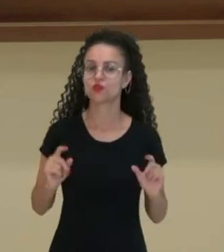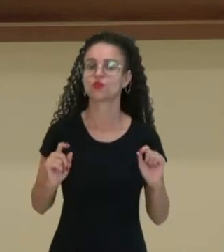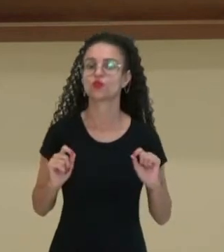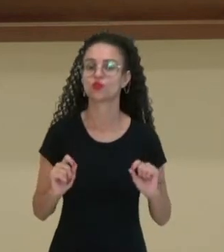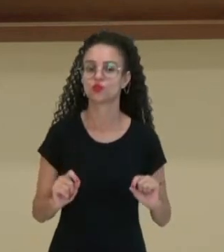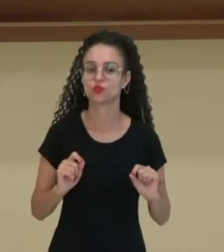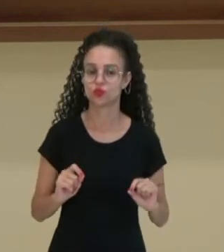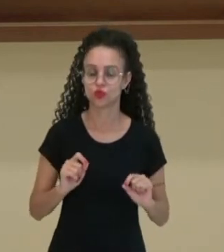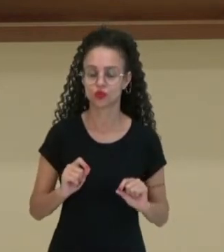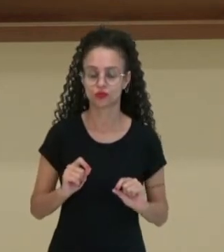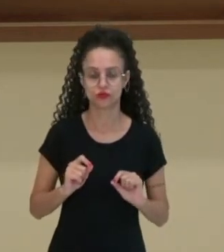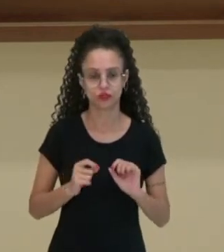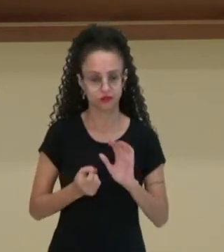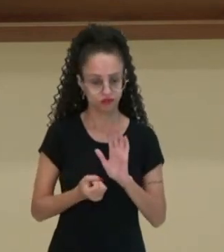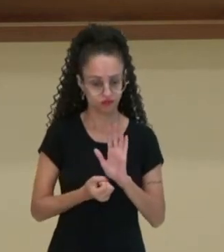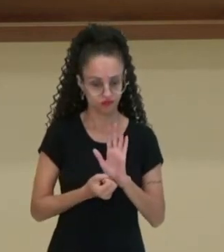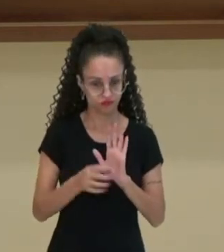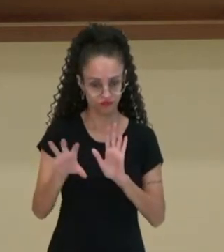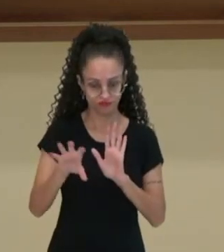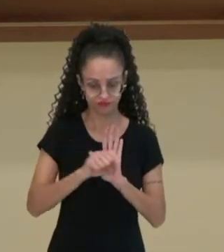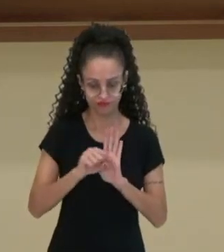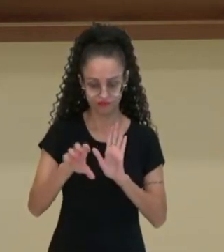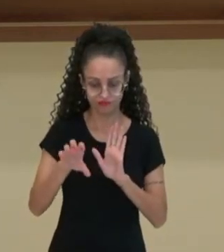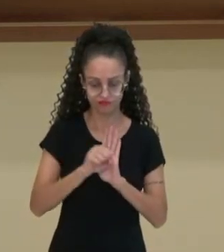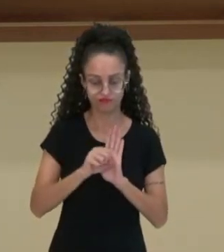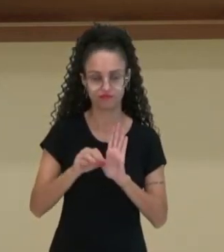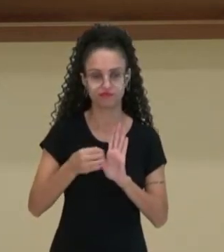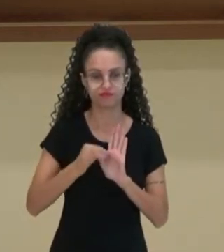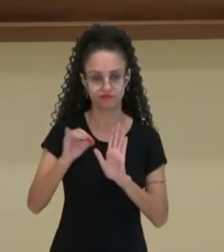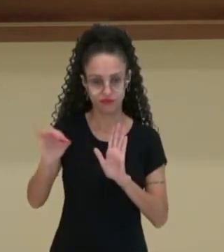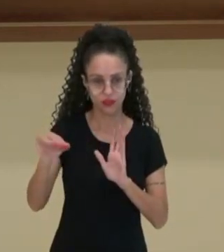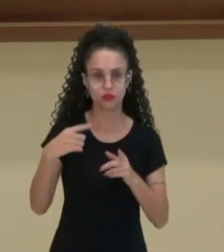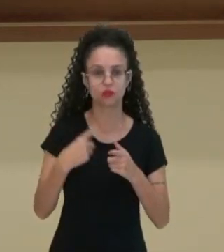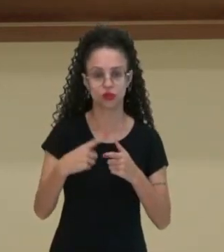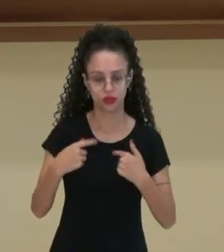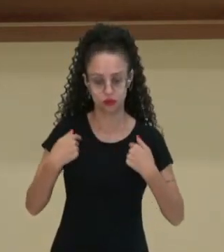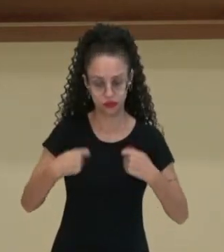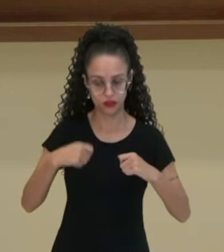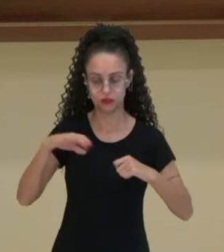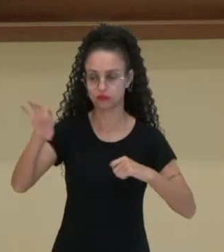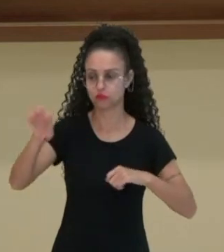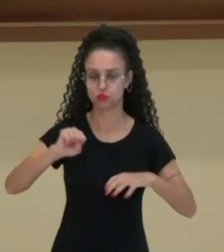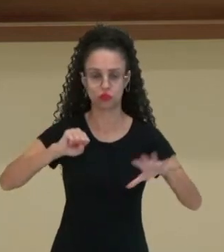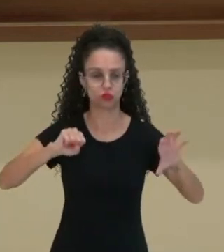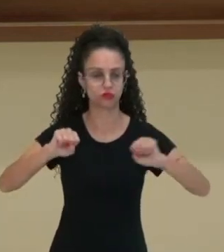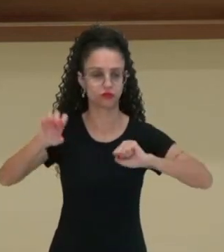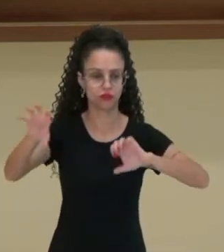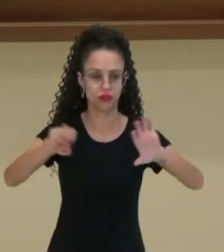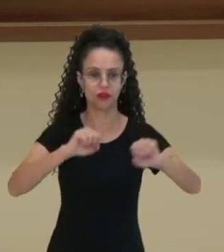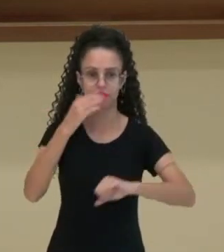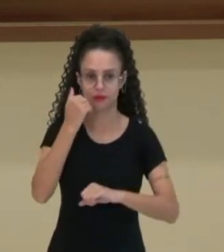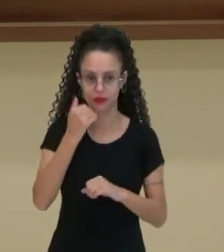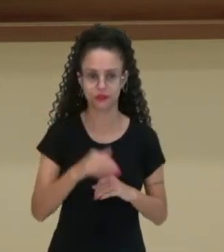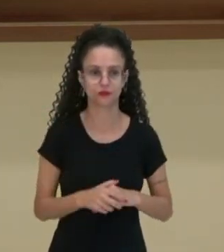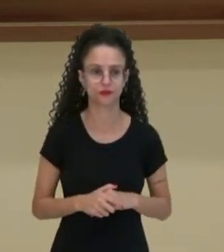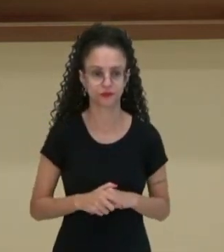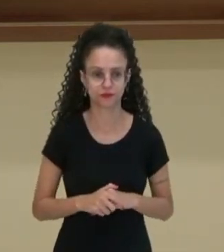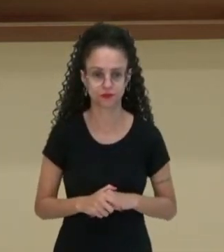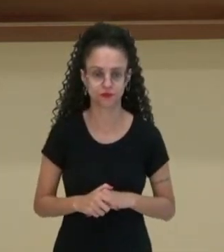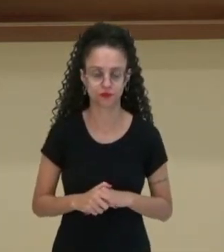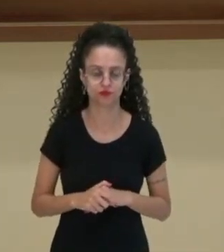somos heterótrofos, porque nós temos a necessidade de buscar o nosso alimento, né, em outros organismos,